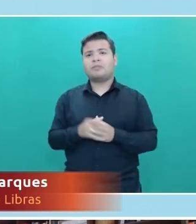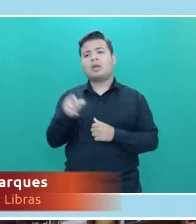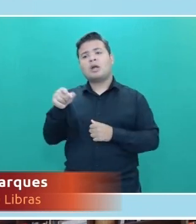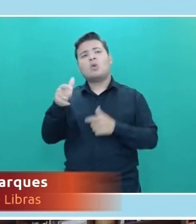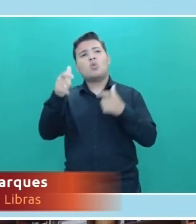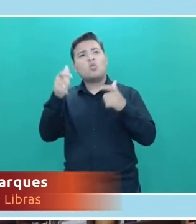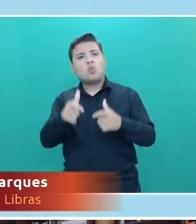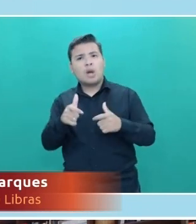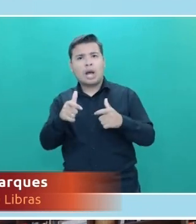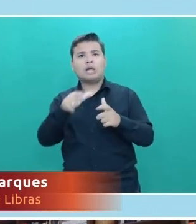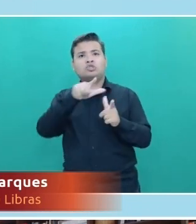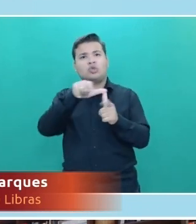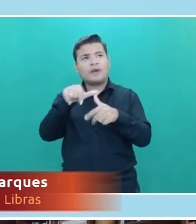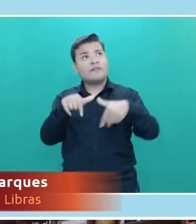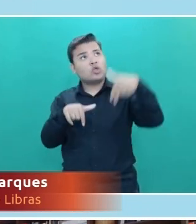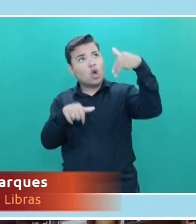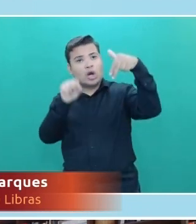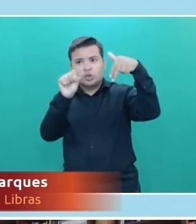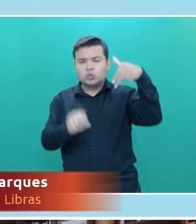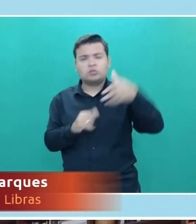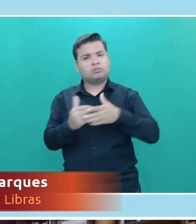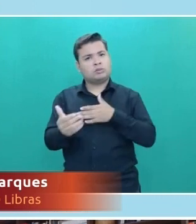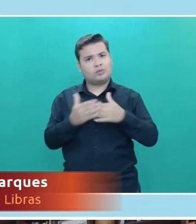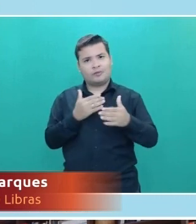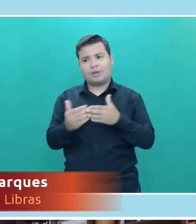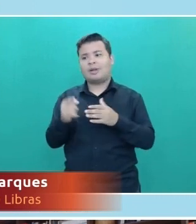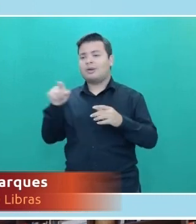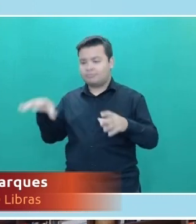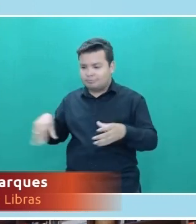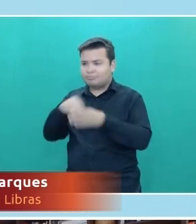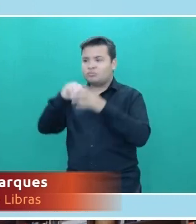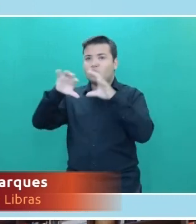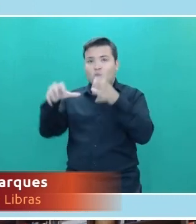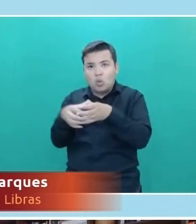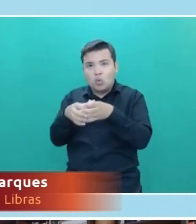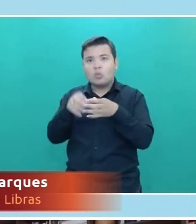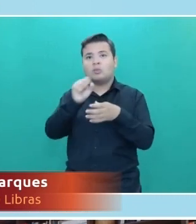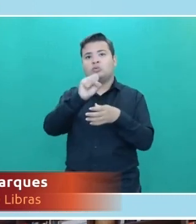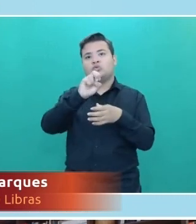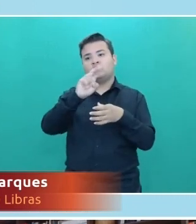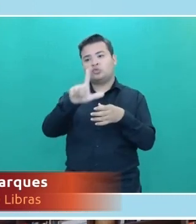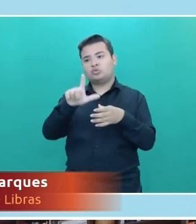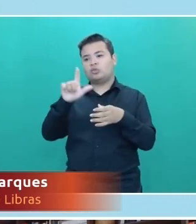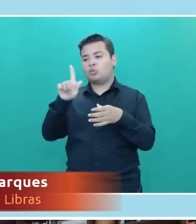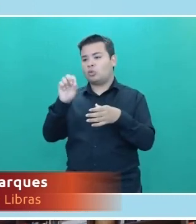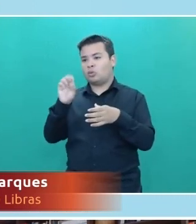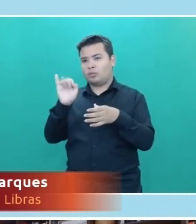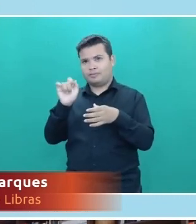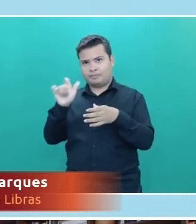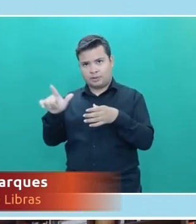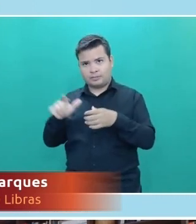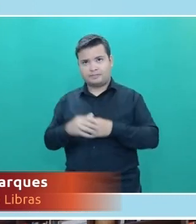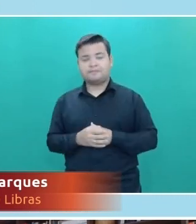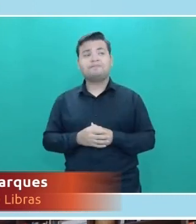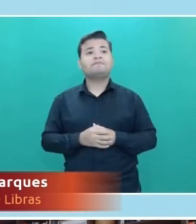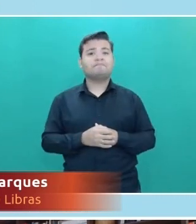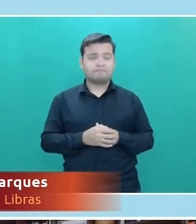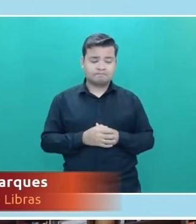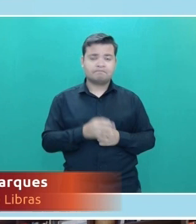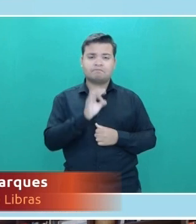no sul, geograficamente, né? Na divisão seria países em desenvolvimento ou países de